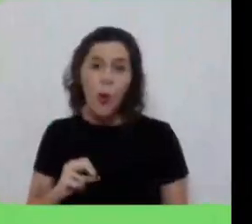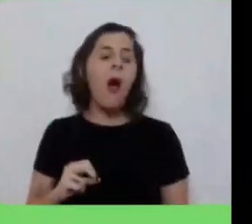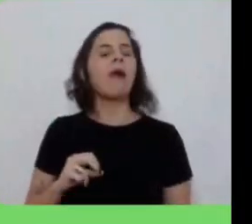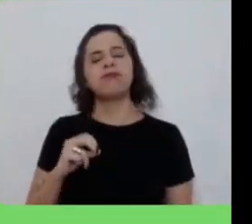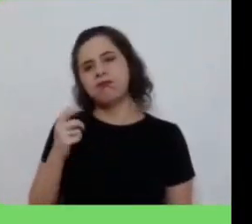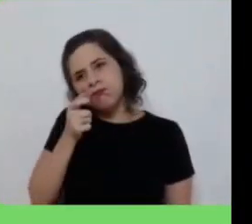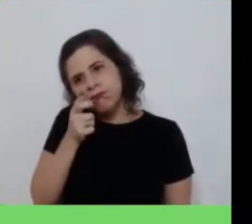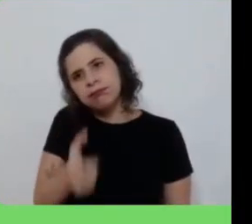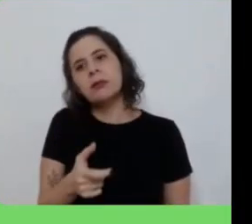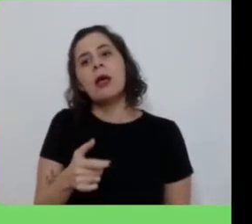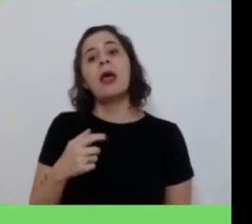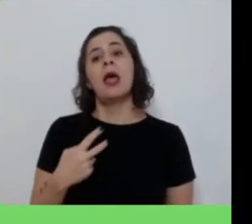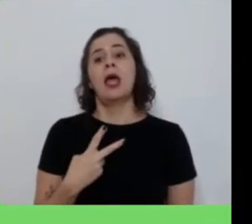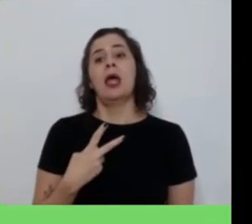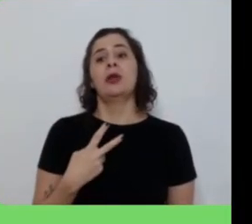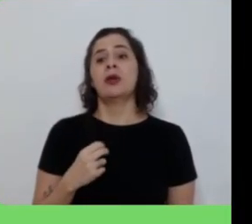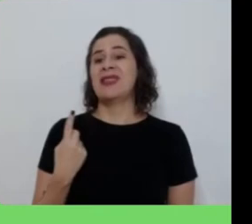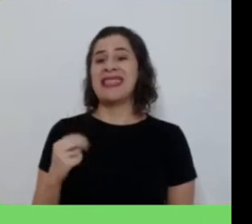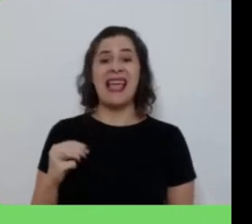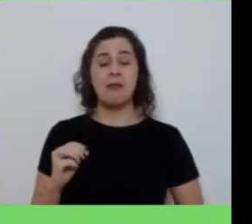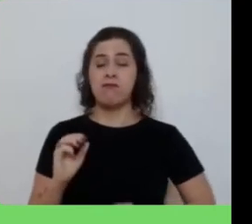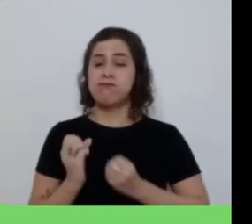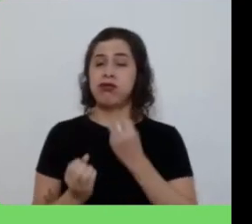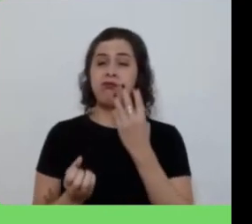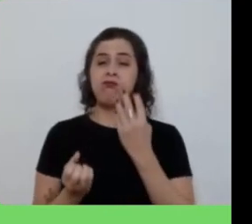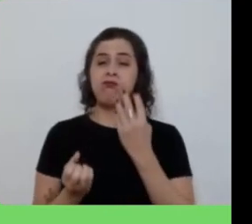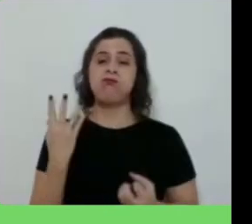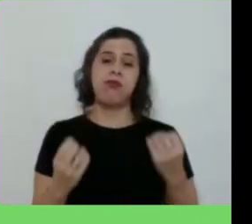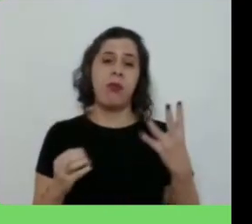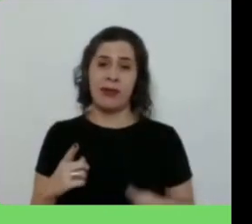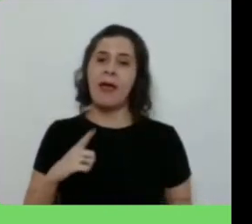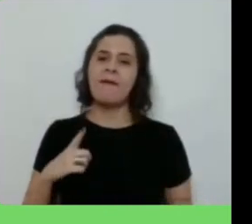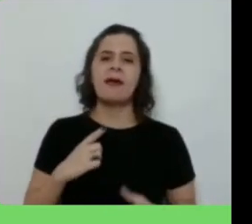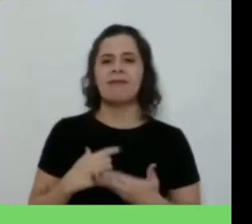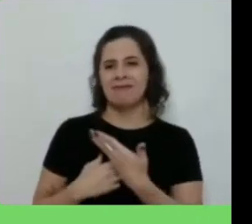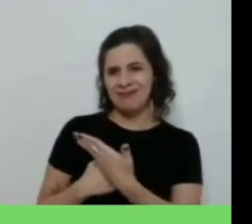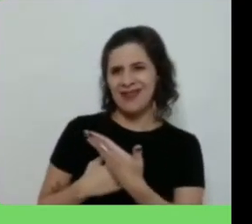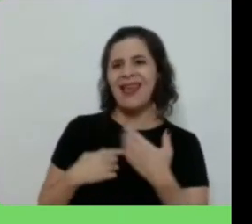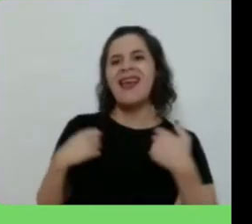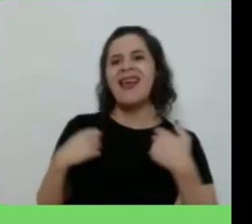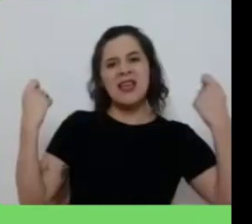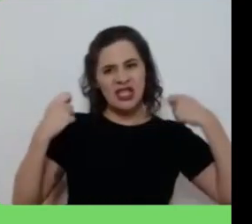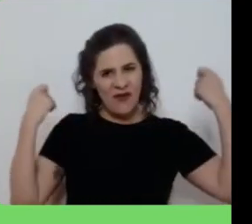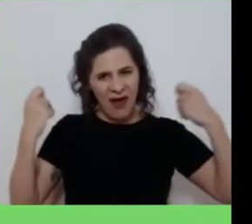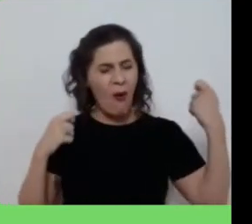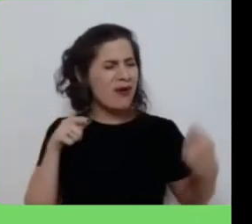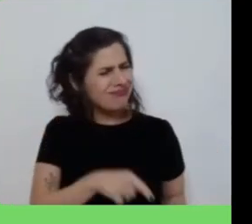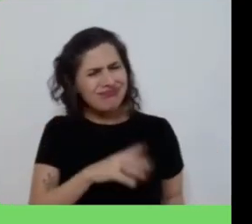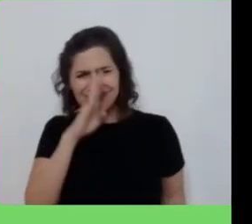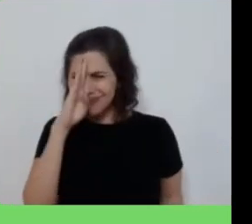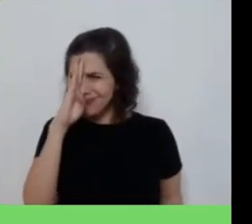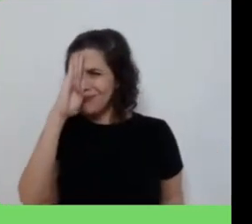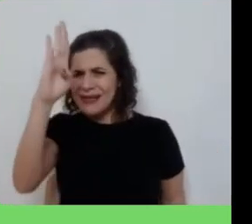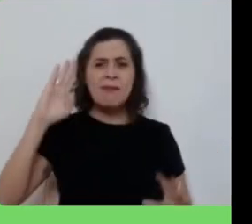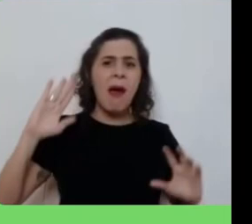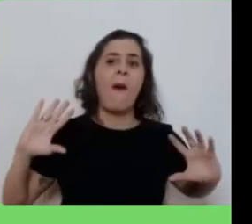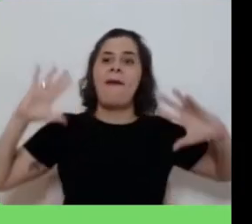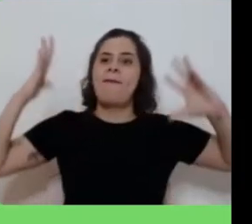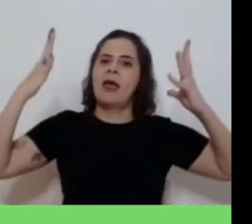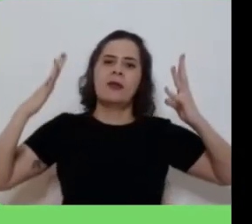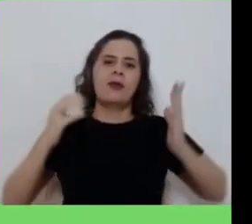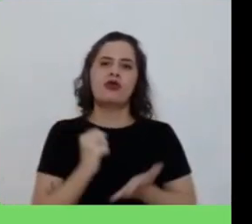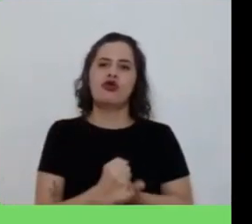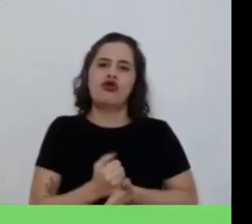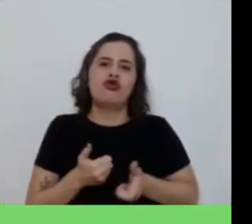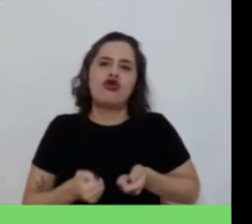uma valante de eventos né a gente tem o surgimento do Big festival que por muito tempo foi o nosso maior evento de jogos dependentes ainda